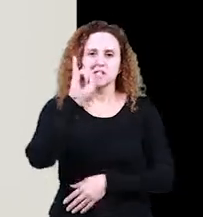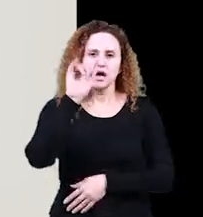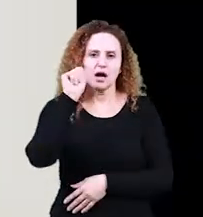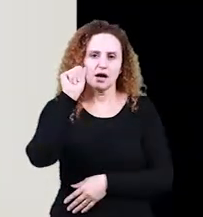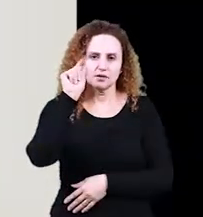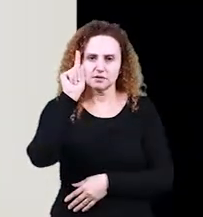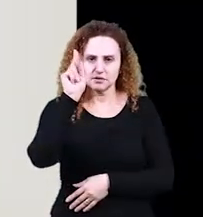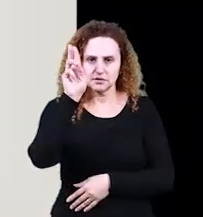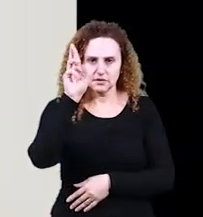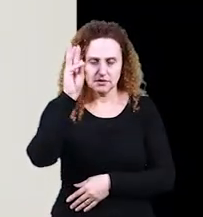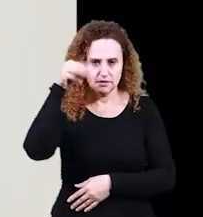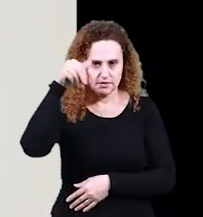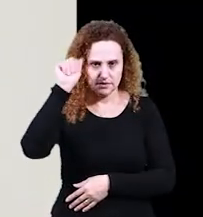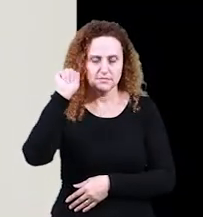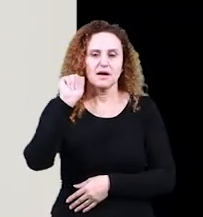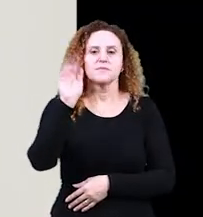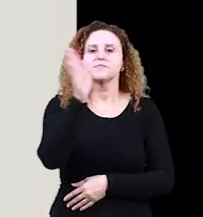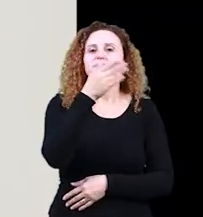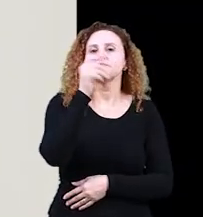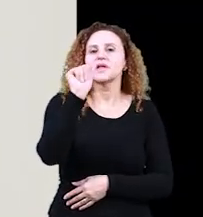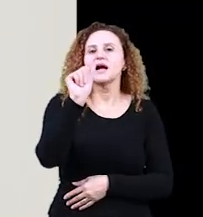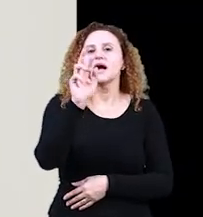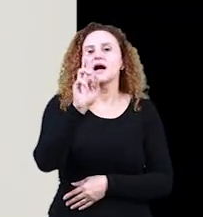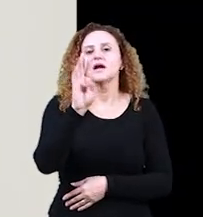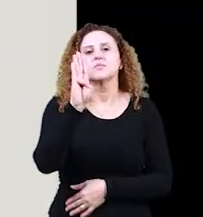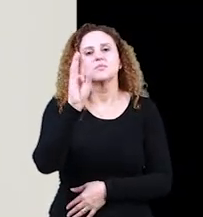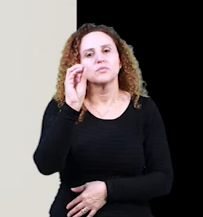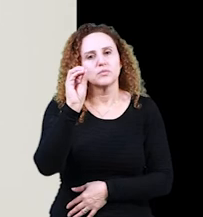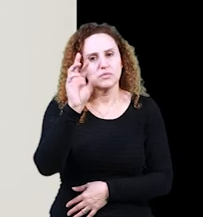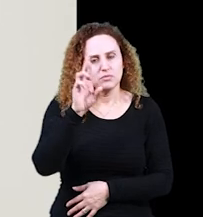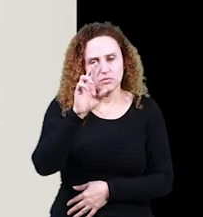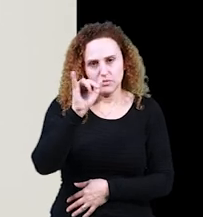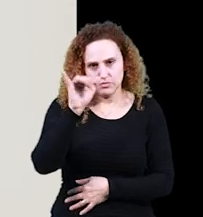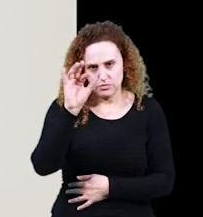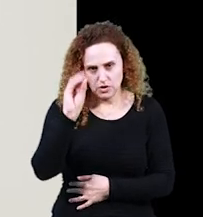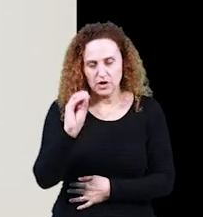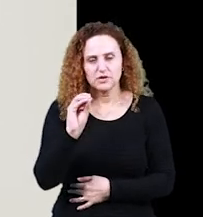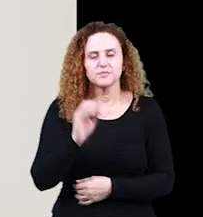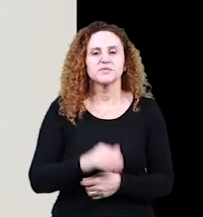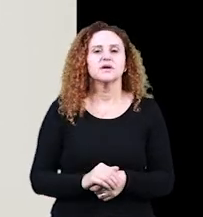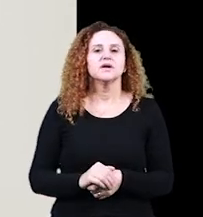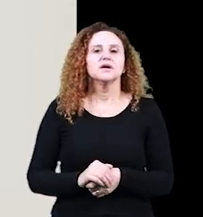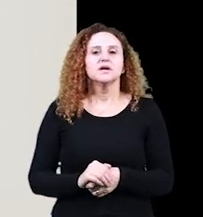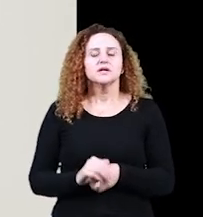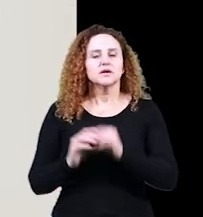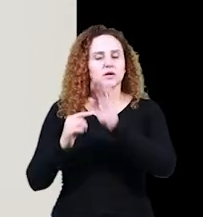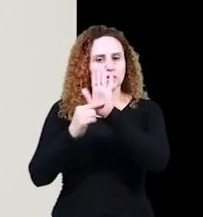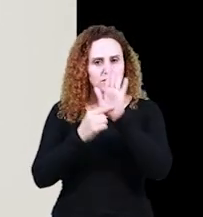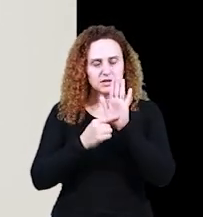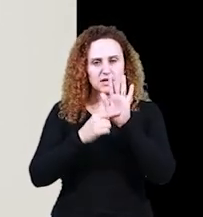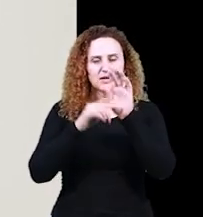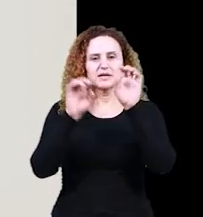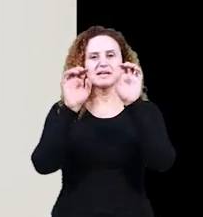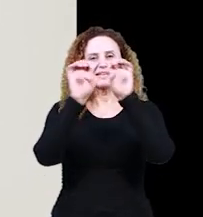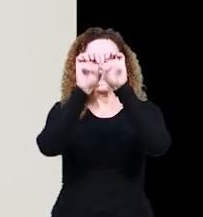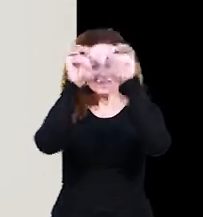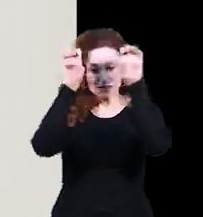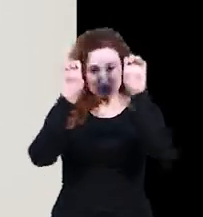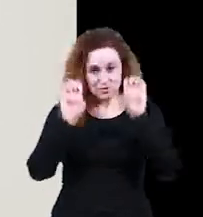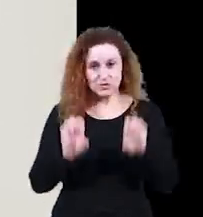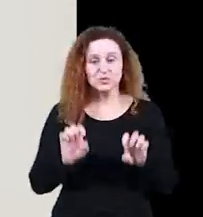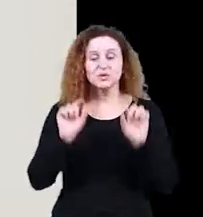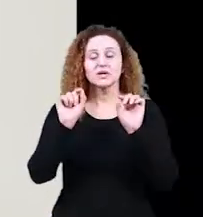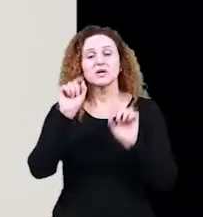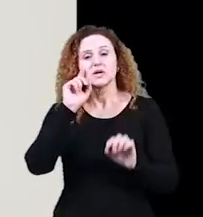gerativismo estão centrados sobretudo na sintaxe pois são as estruturas sintáticas que permitem observar as semelhanças entre as línguas